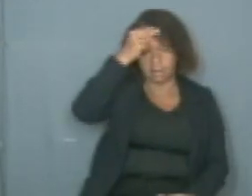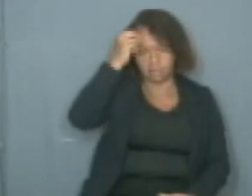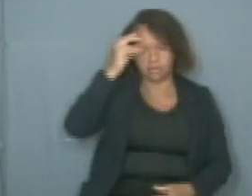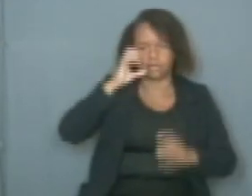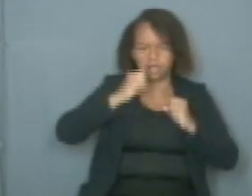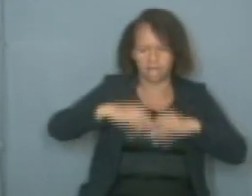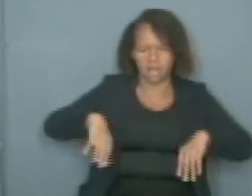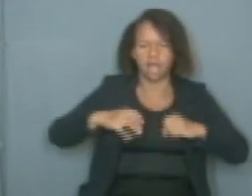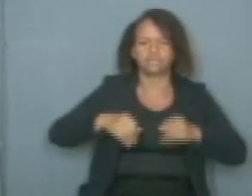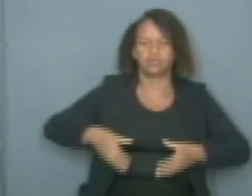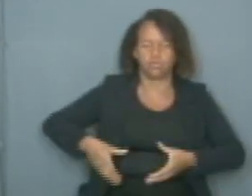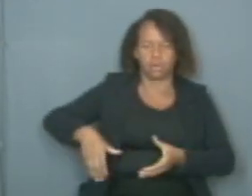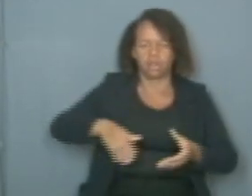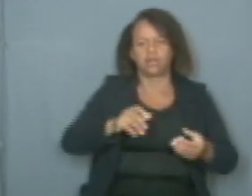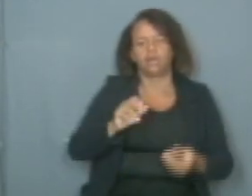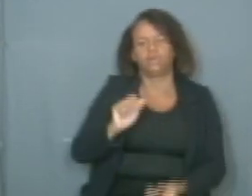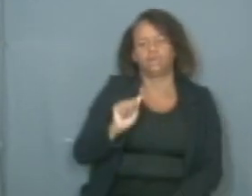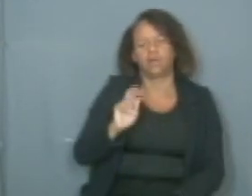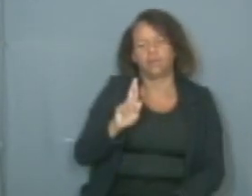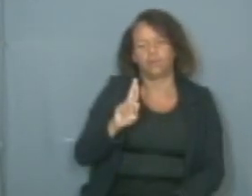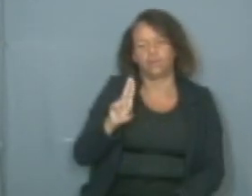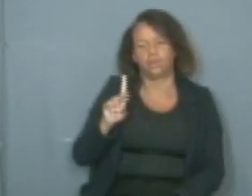gasta dinheiro no canal do Arruda.